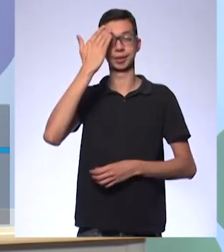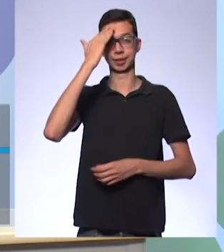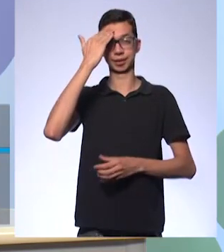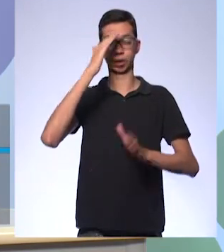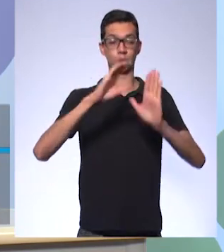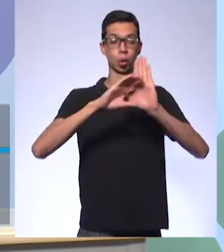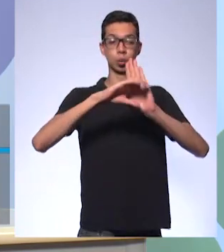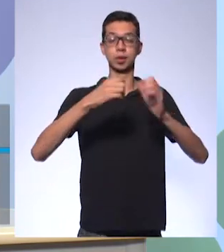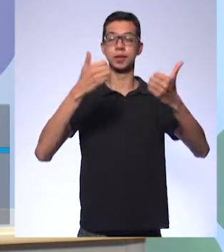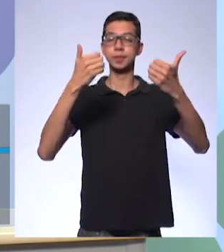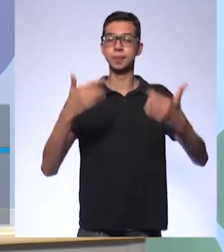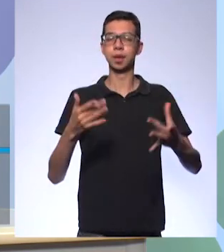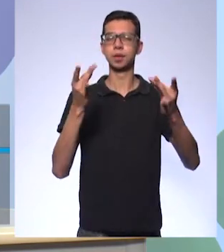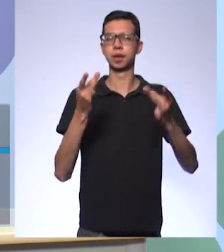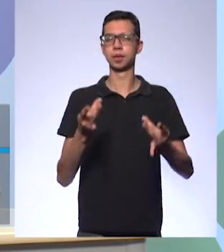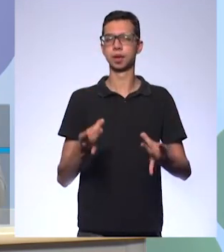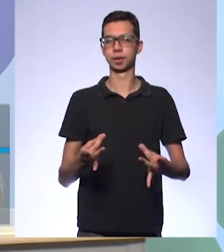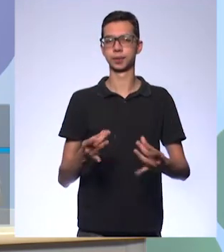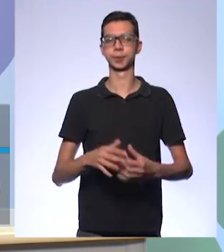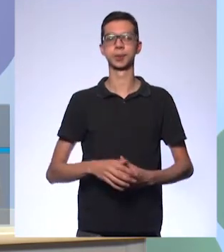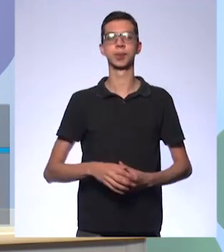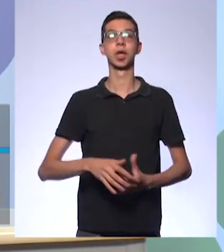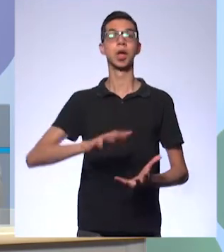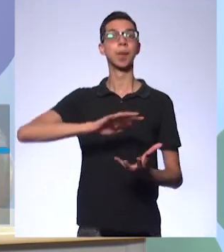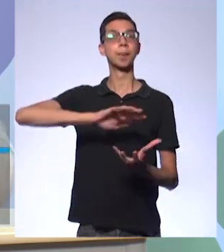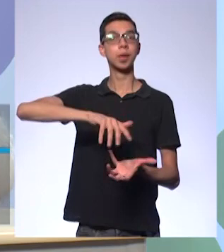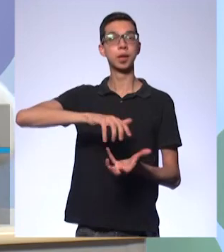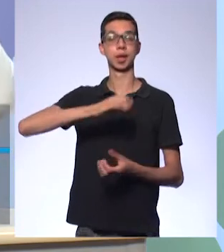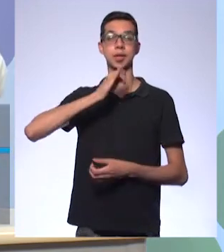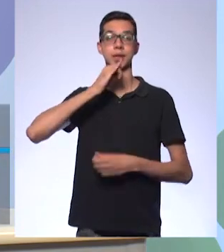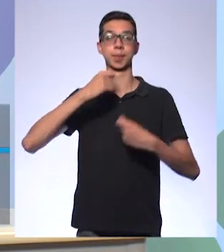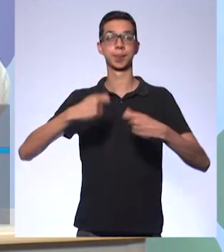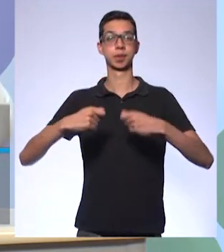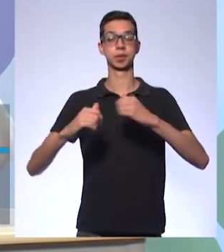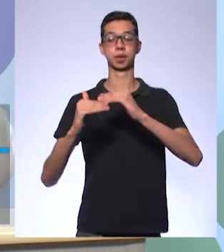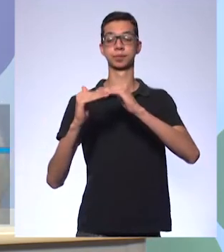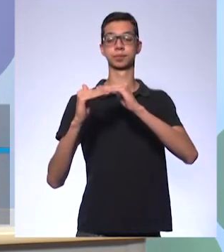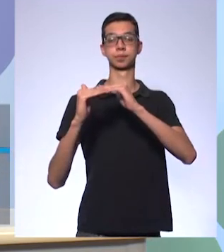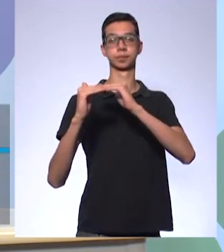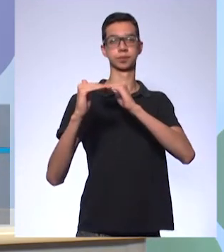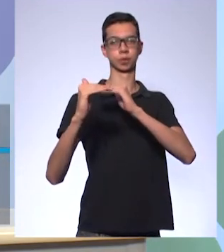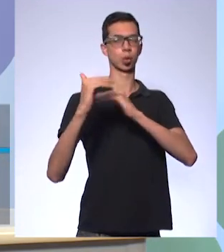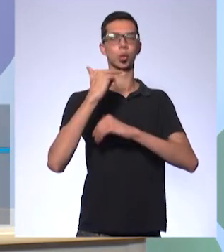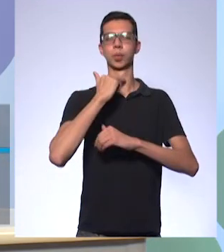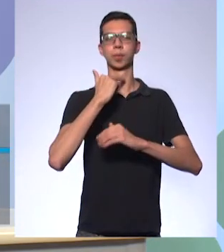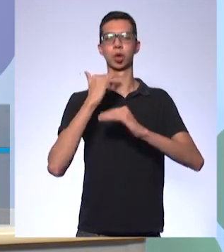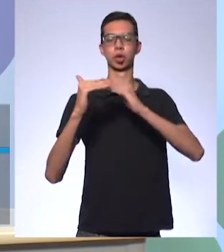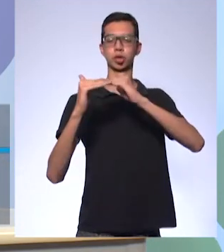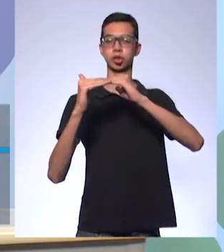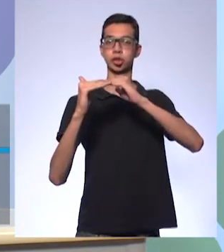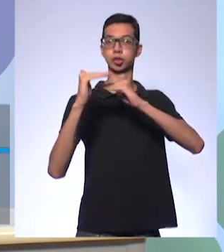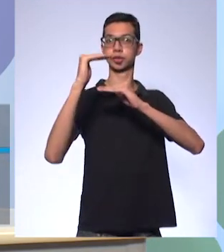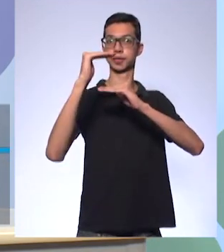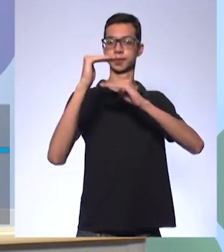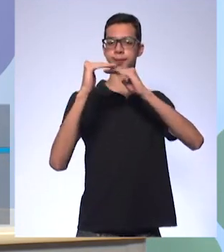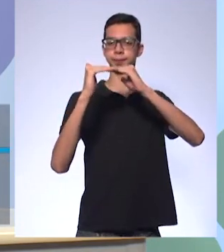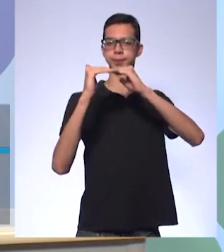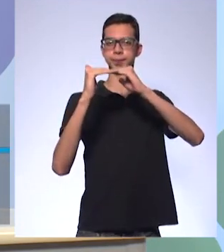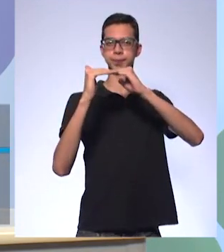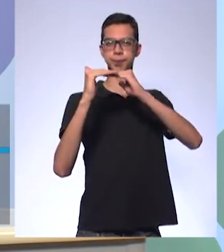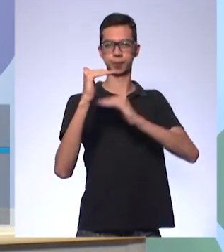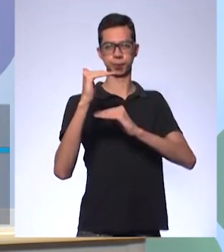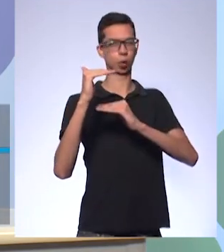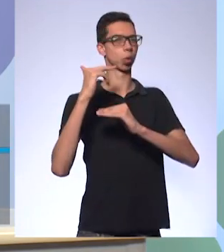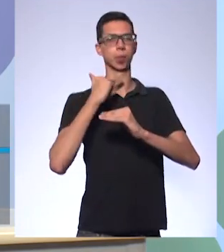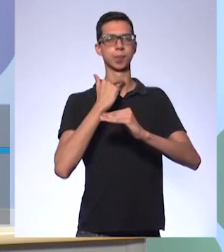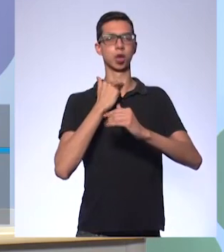nosso planeta, ele trabalha com estabilidade, tá? Nem para cima e nem muito para baixo o clima deve estar. Por quê?